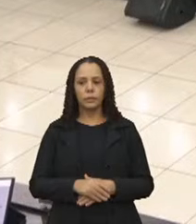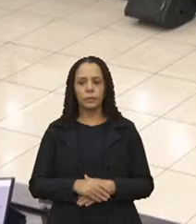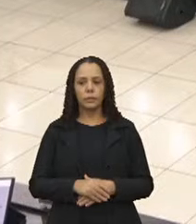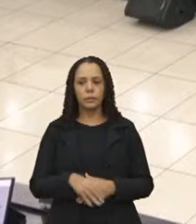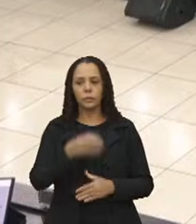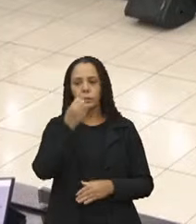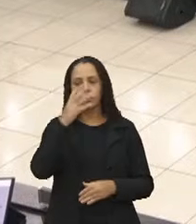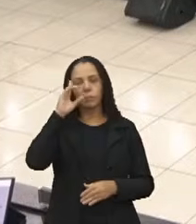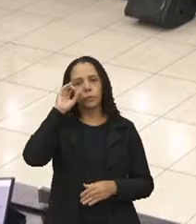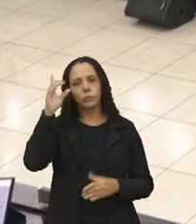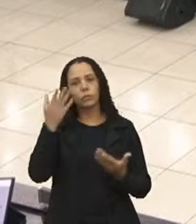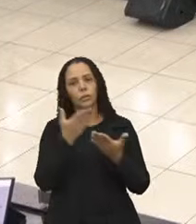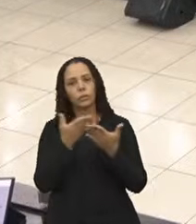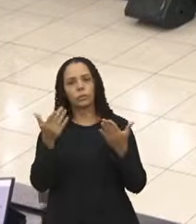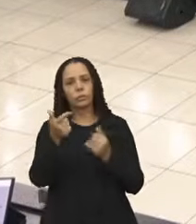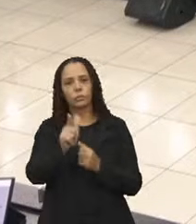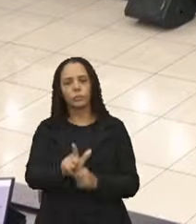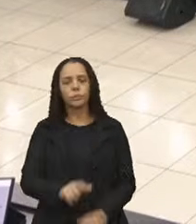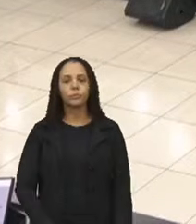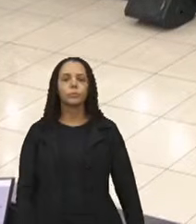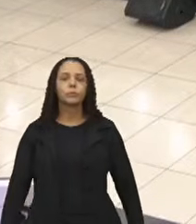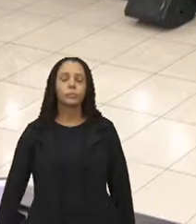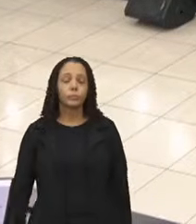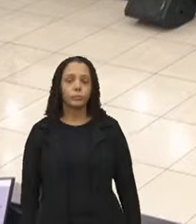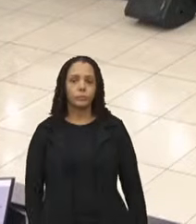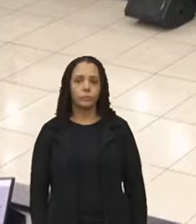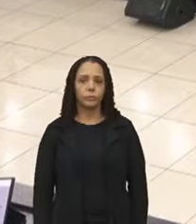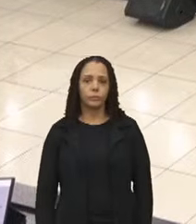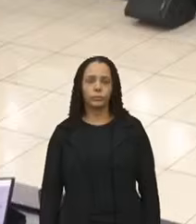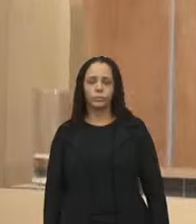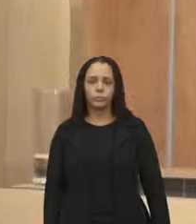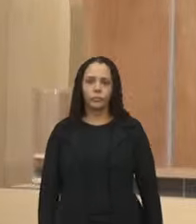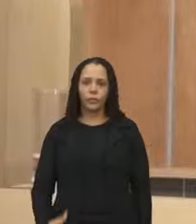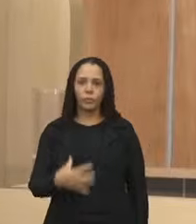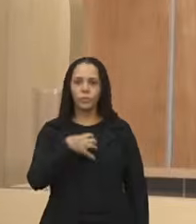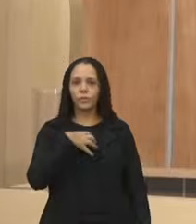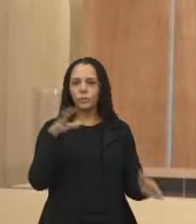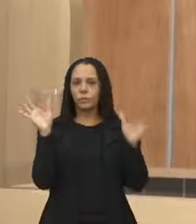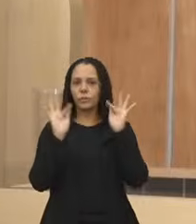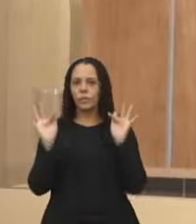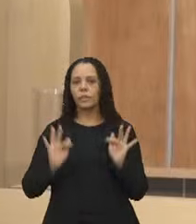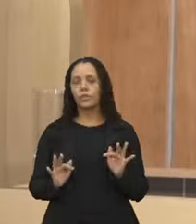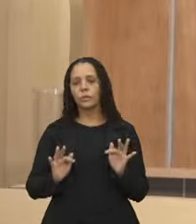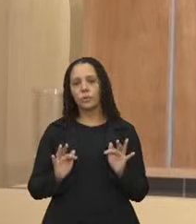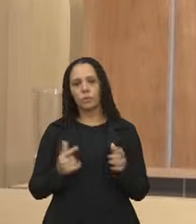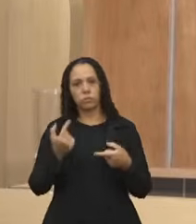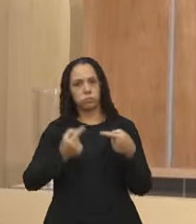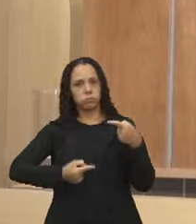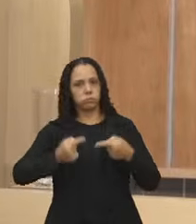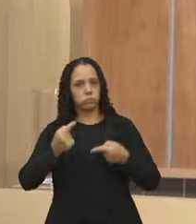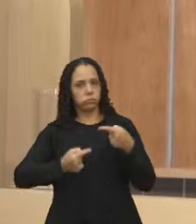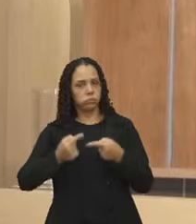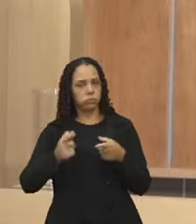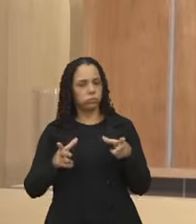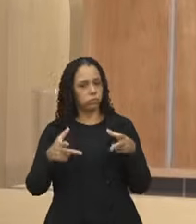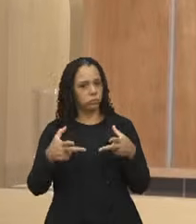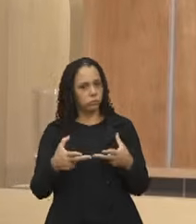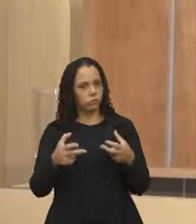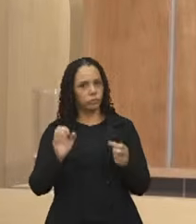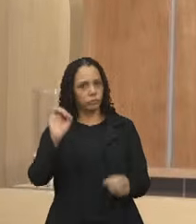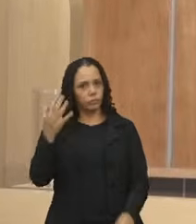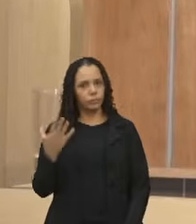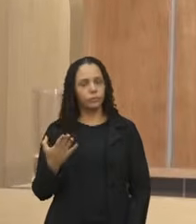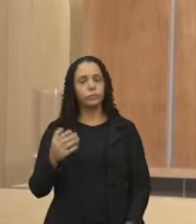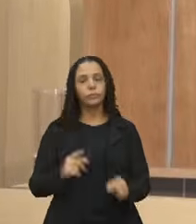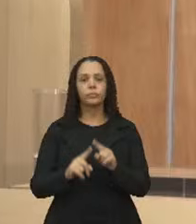Bom dia a todos, mais uma vez. Fico feliz que esse debate esteja sendo conduzido aqui na Câmara, mas eu acho